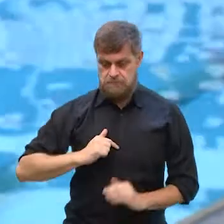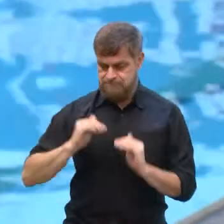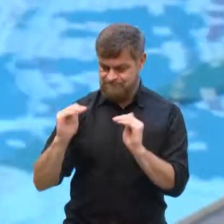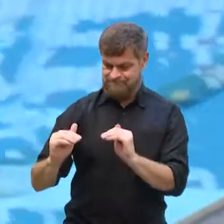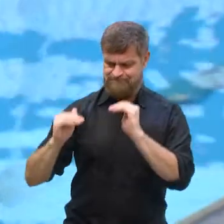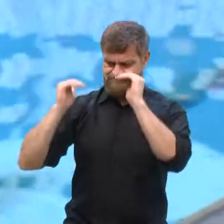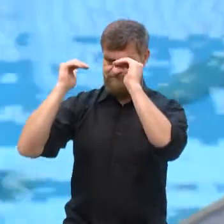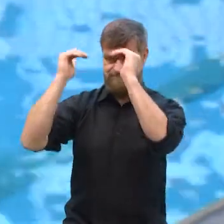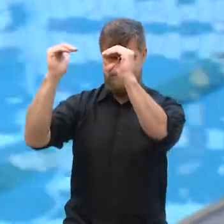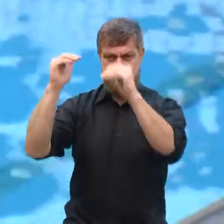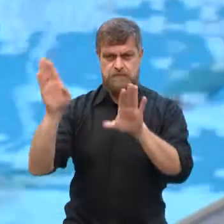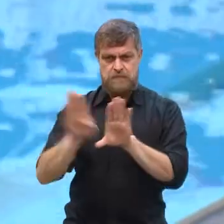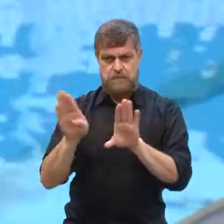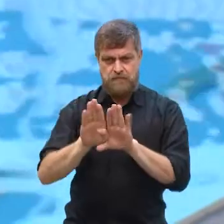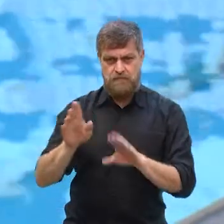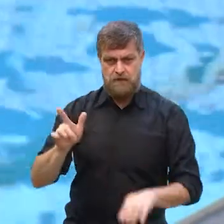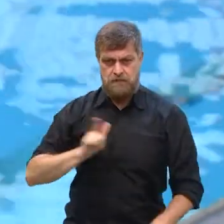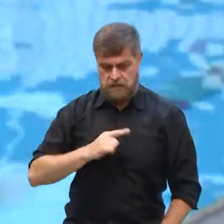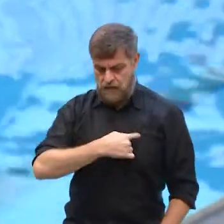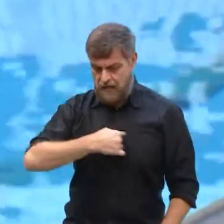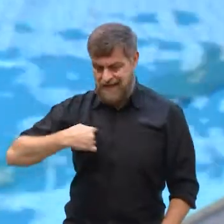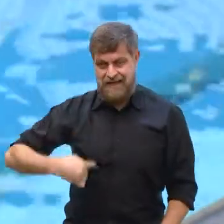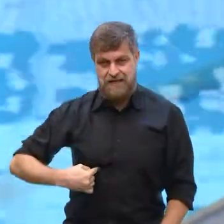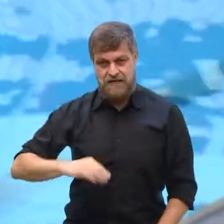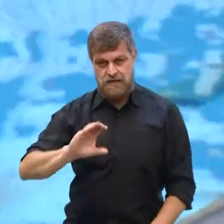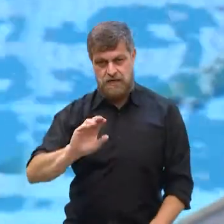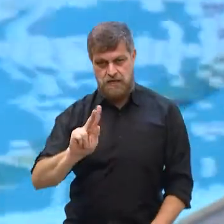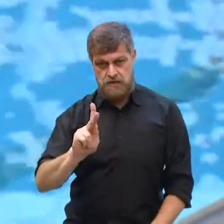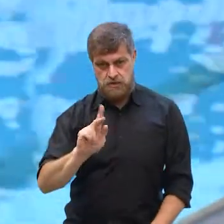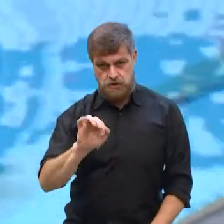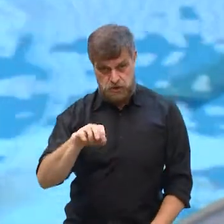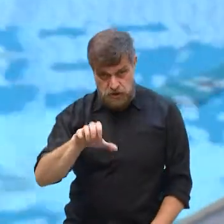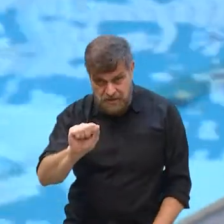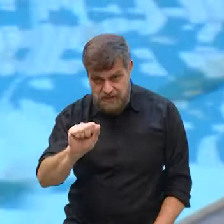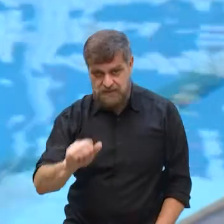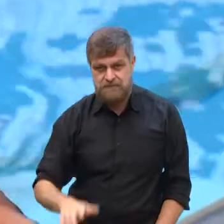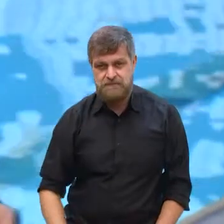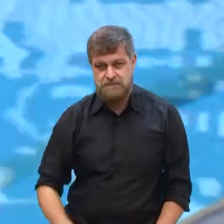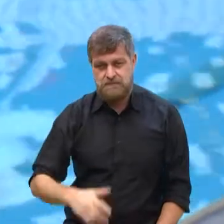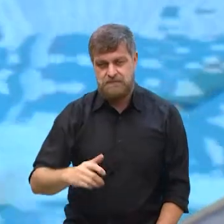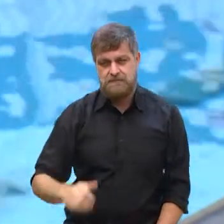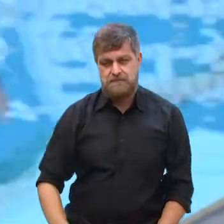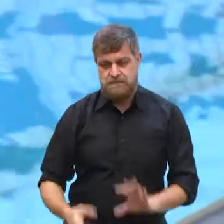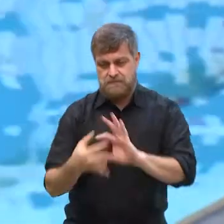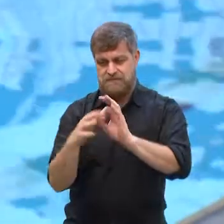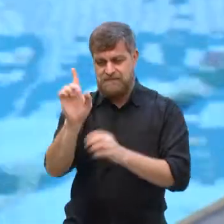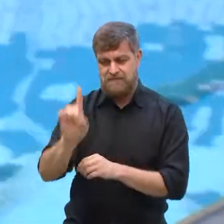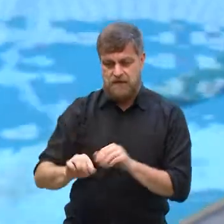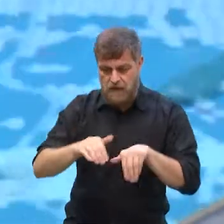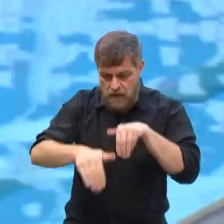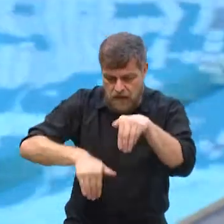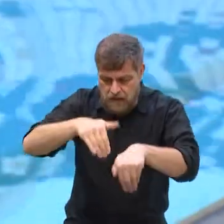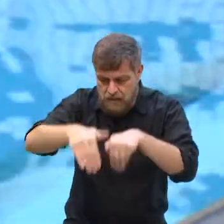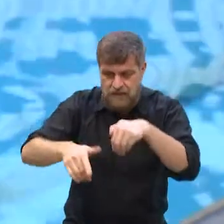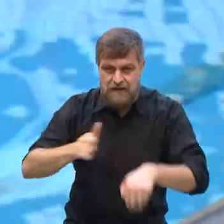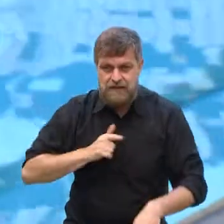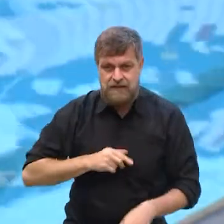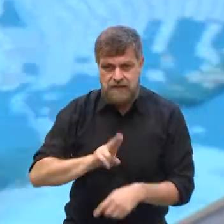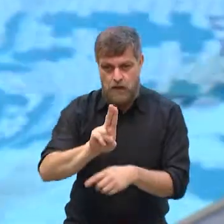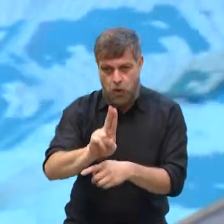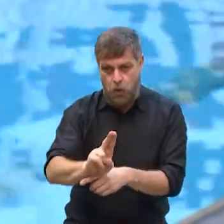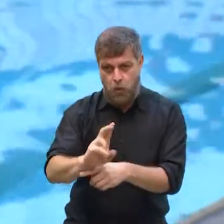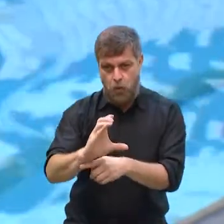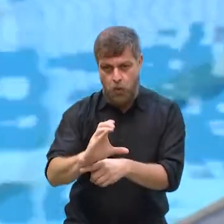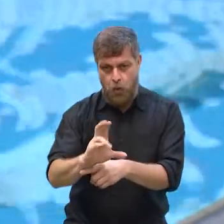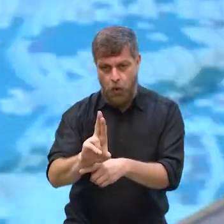muito, está muito à frente de todos os outros. E no Paralímpico, daí na natação, se a gente pensar, tem a Ucrânia,